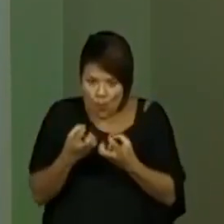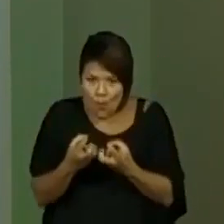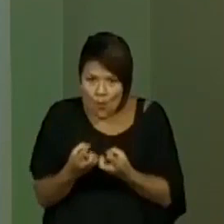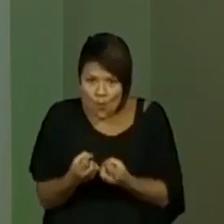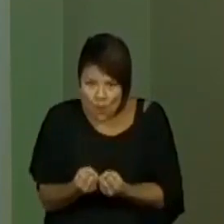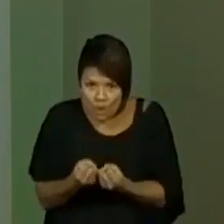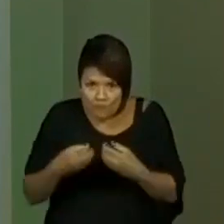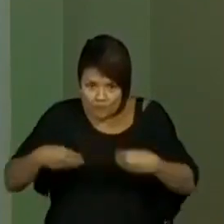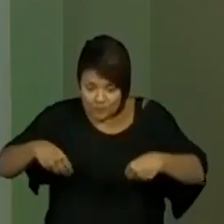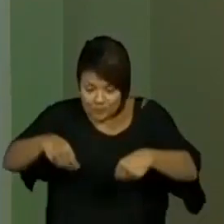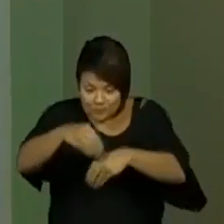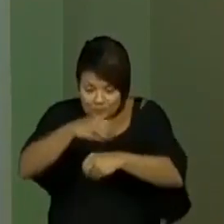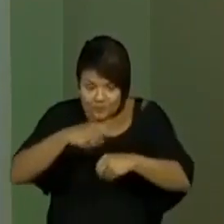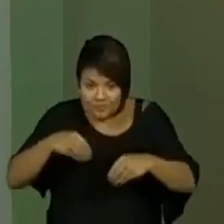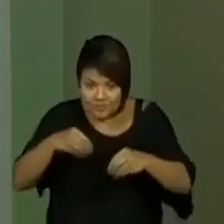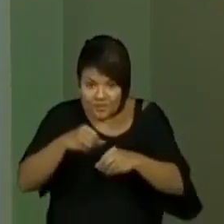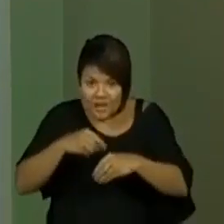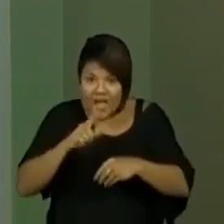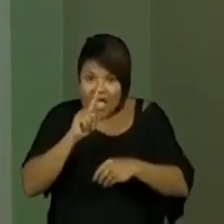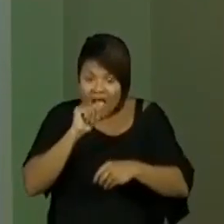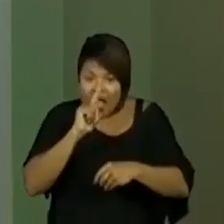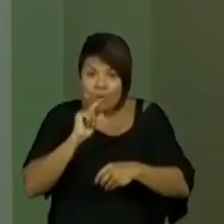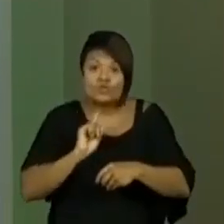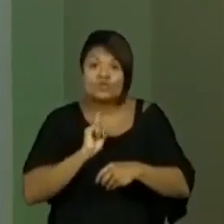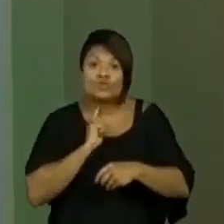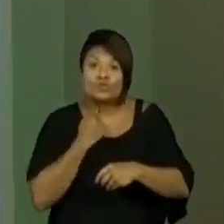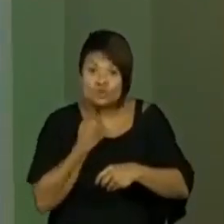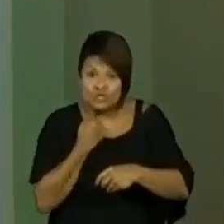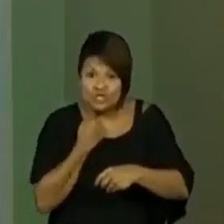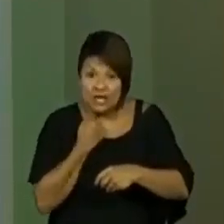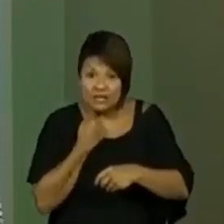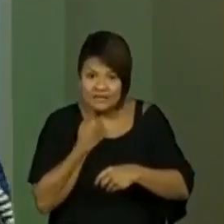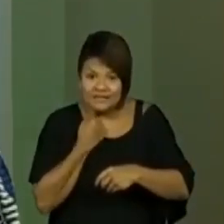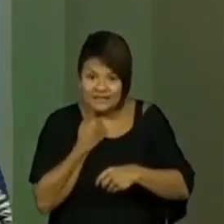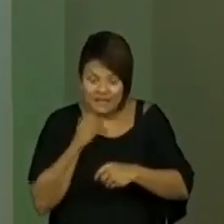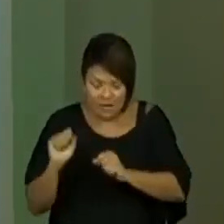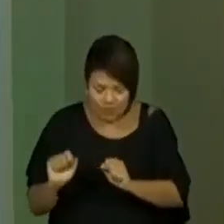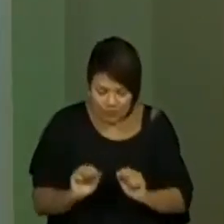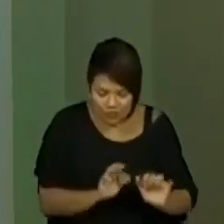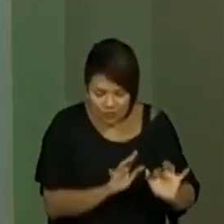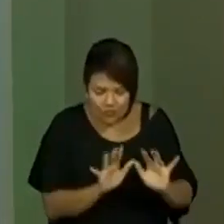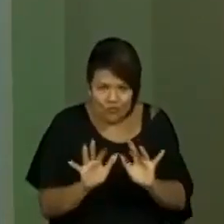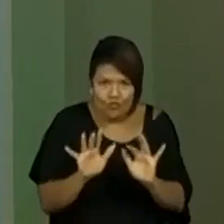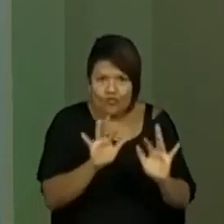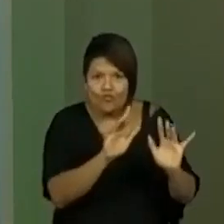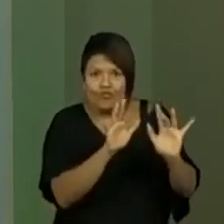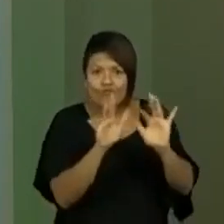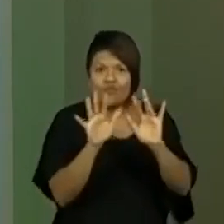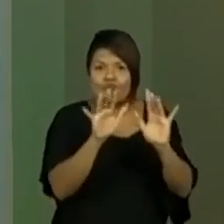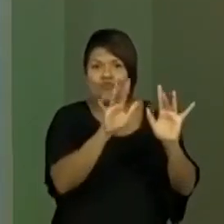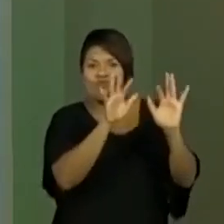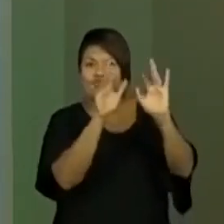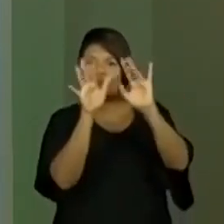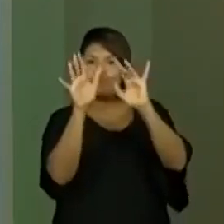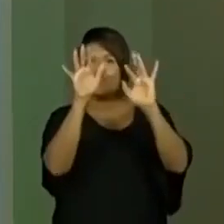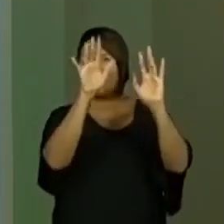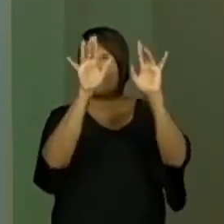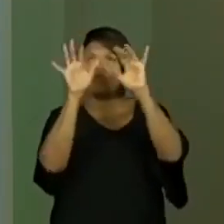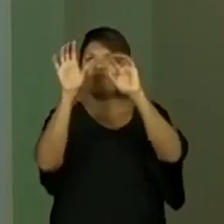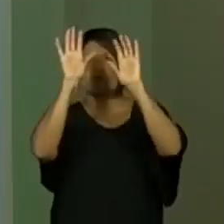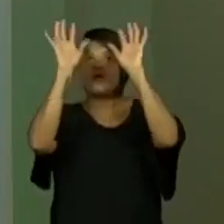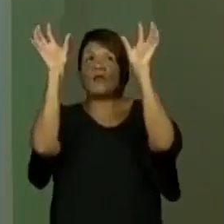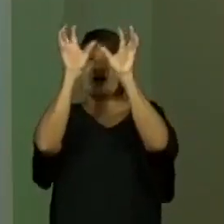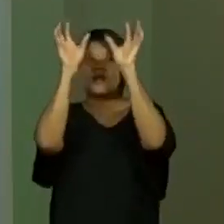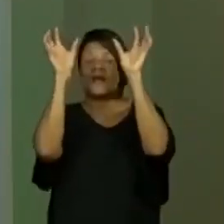solo, ela é contaminada e dessa contaminação, ela vai voltar para esse ciclo